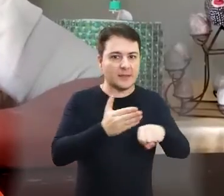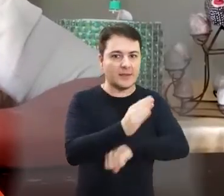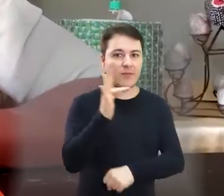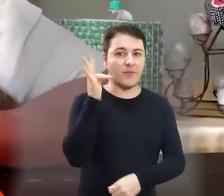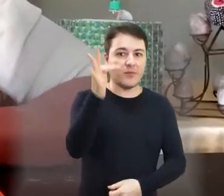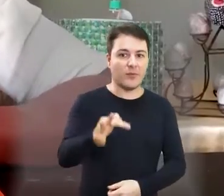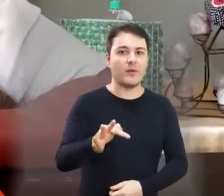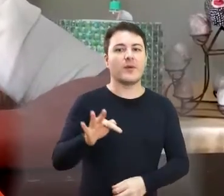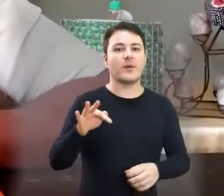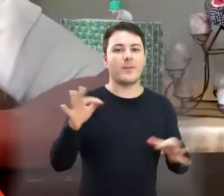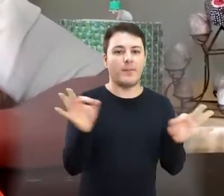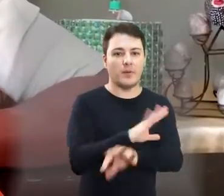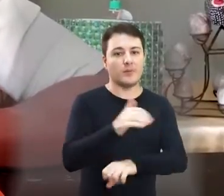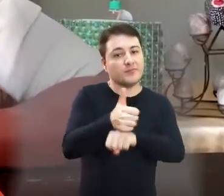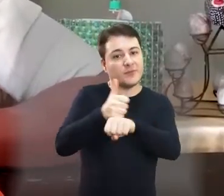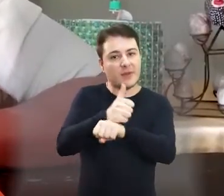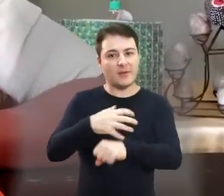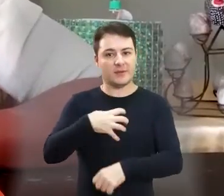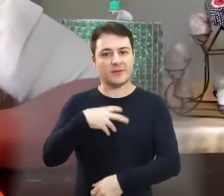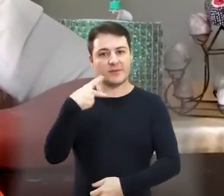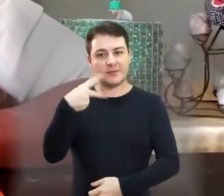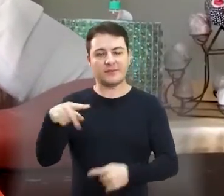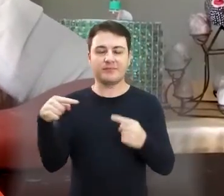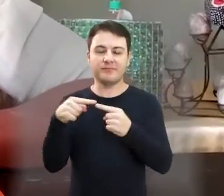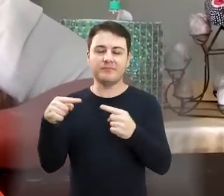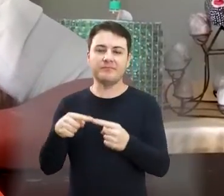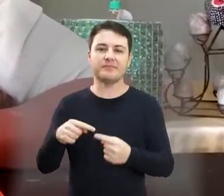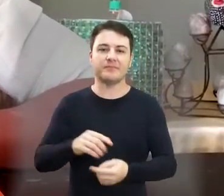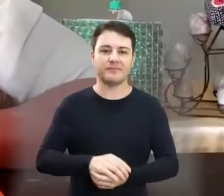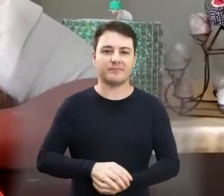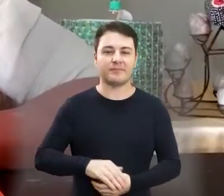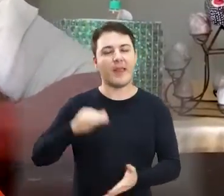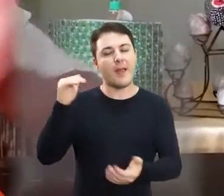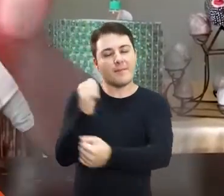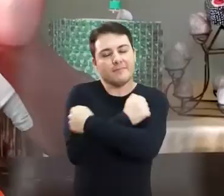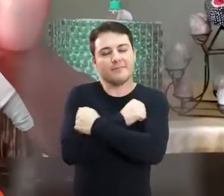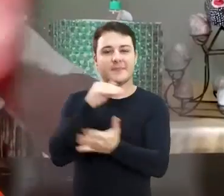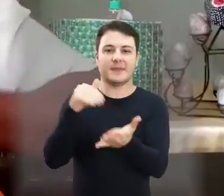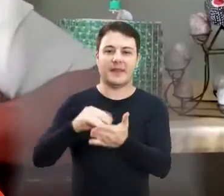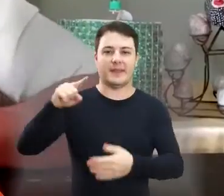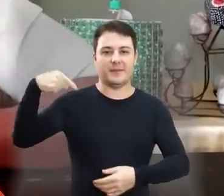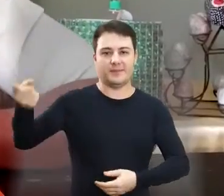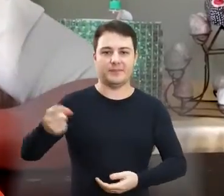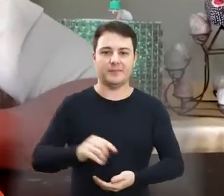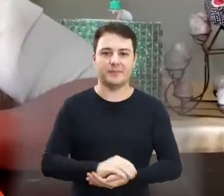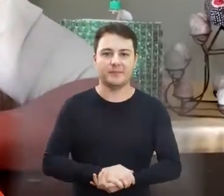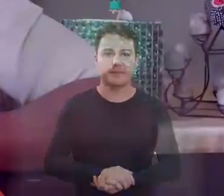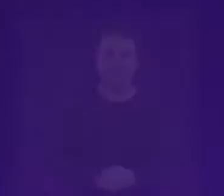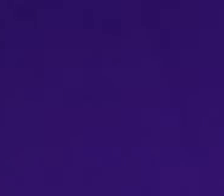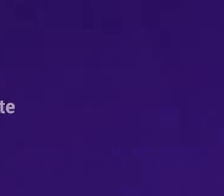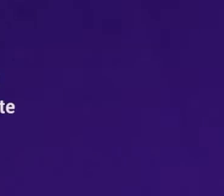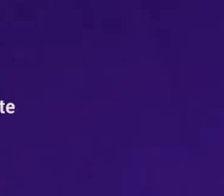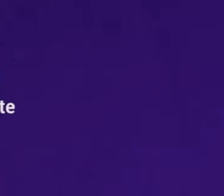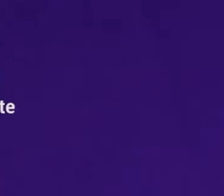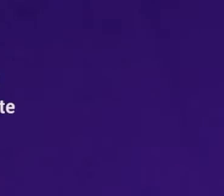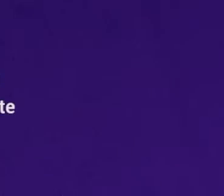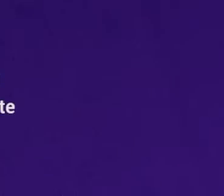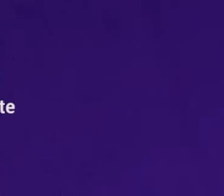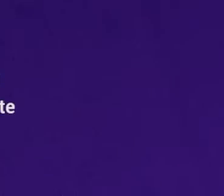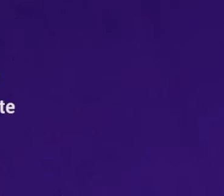para que você conquiste o ensino superior e a carreira que você tanto almeja. Um abraço e até mais!